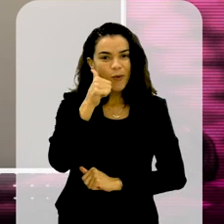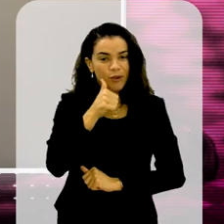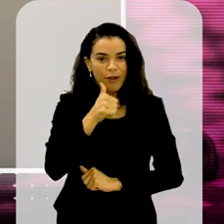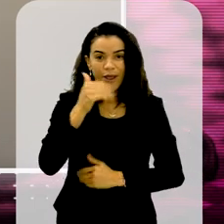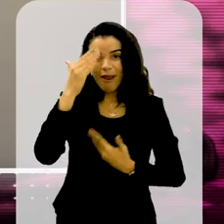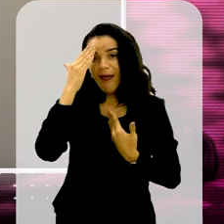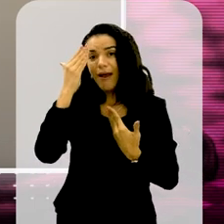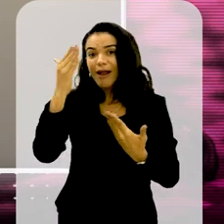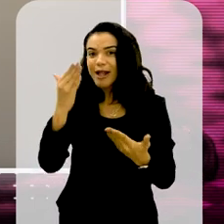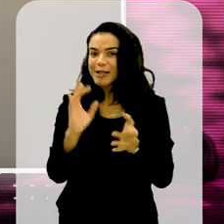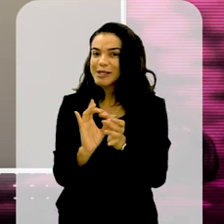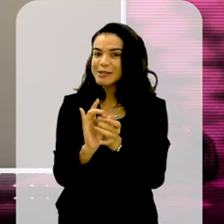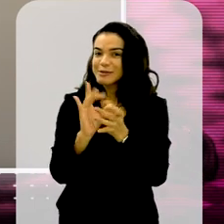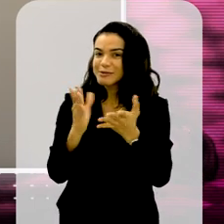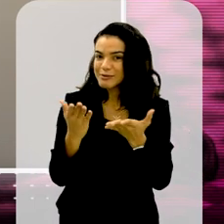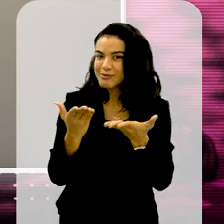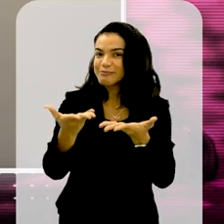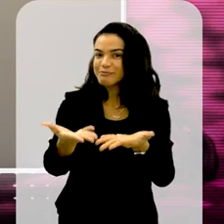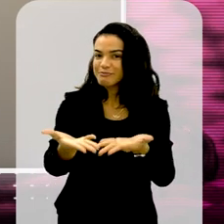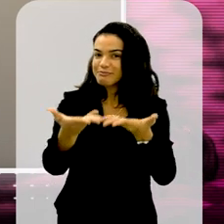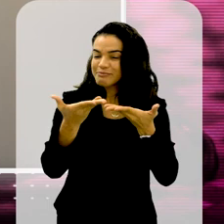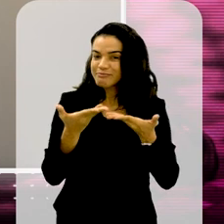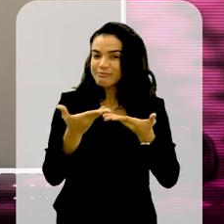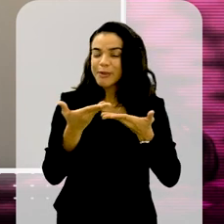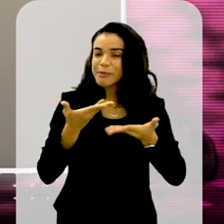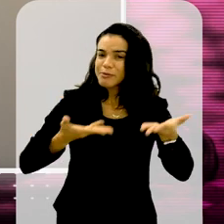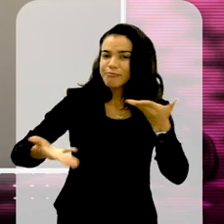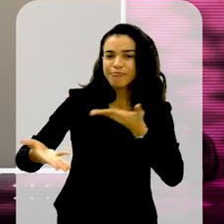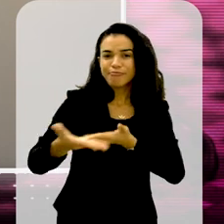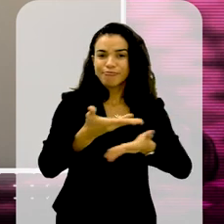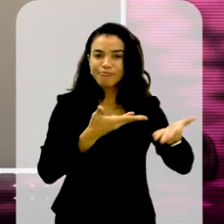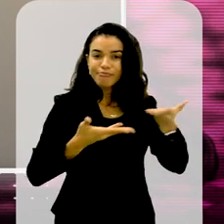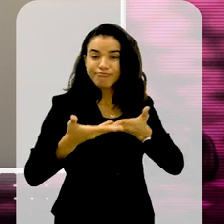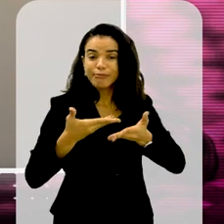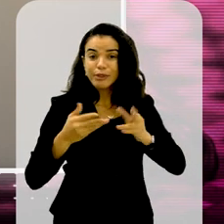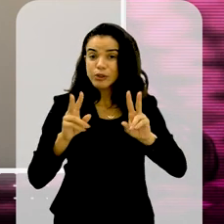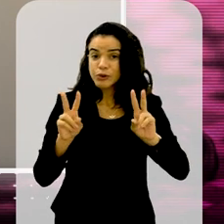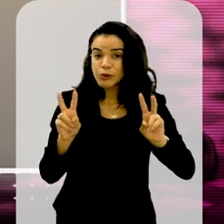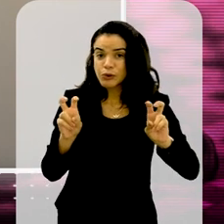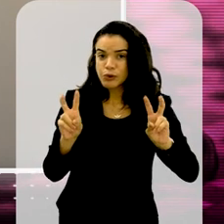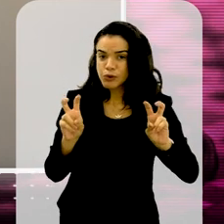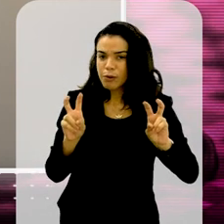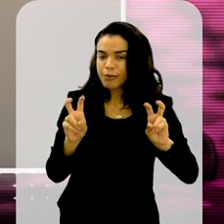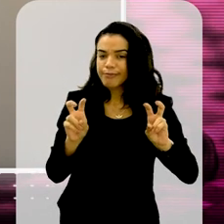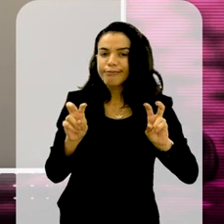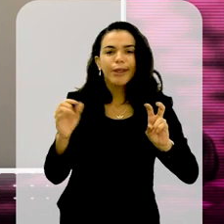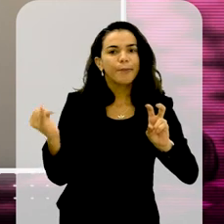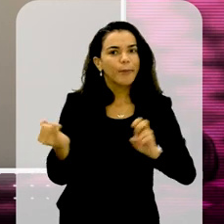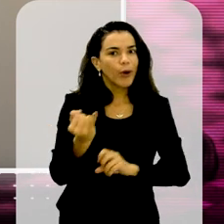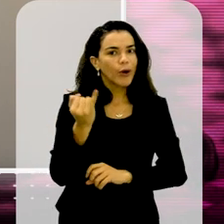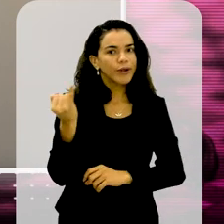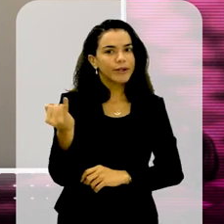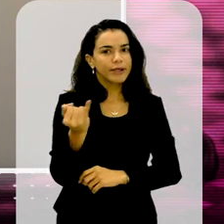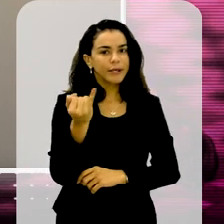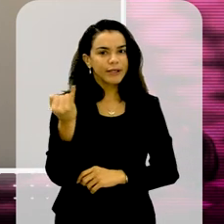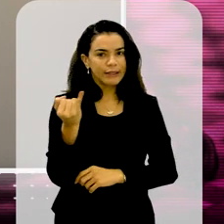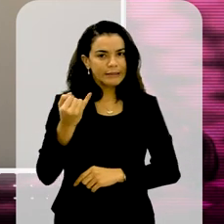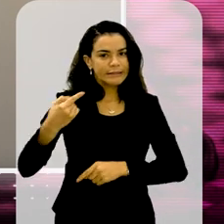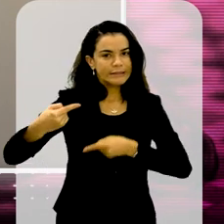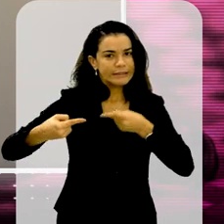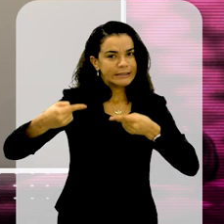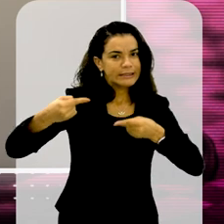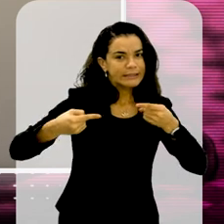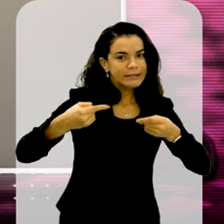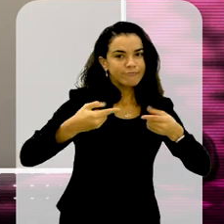agradeço a disponibilidade, né, para a gente trocar acerca desse tema que é tão importante ser